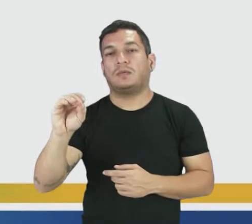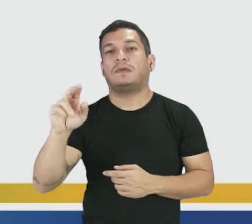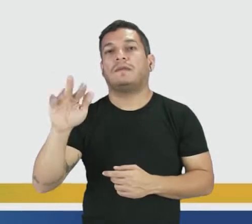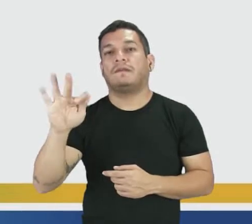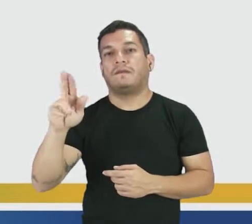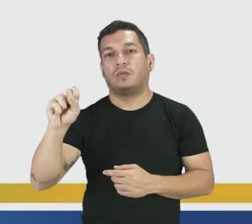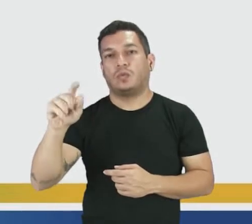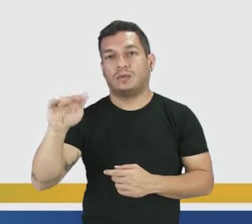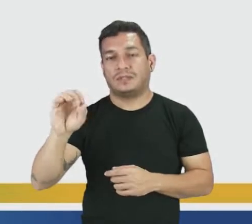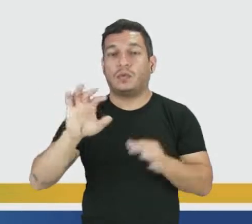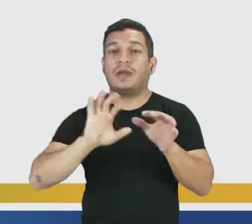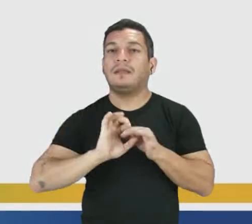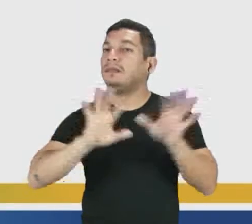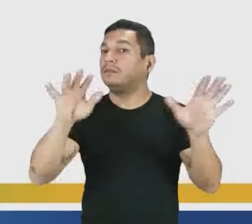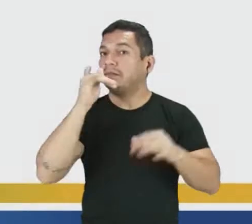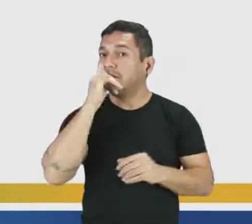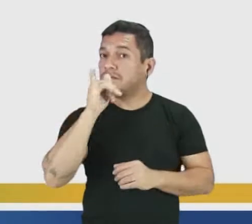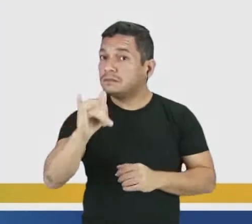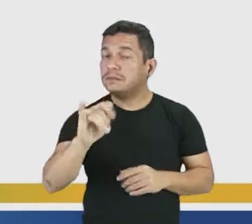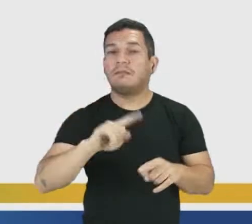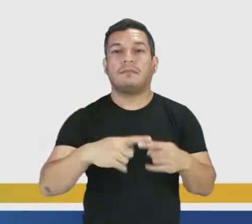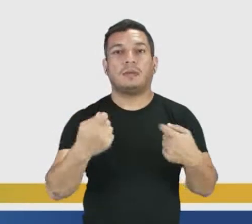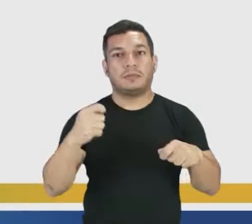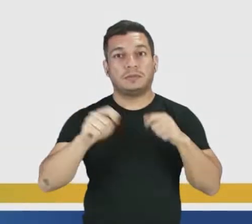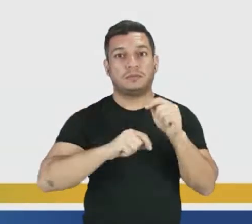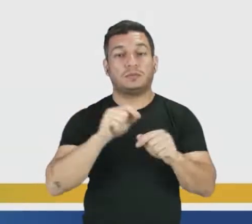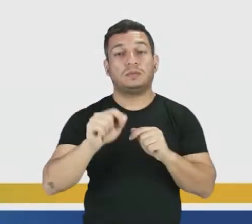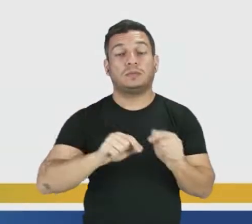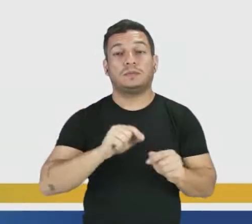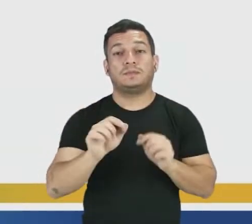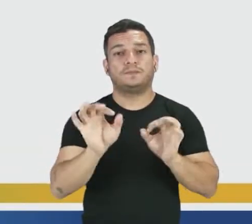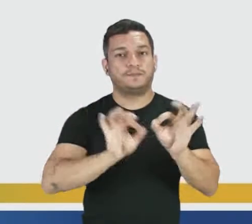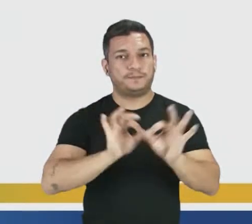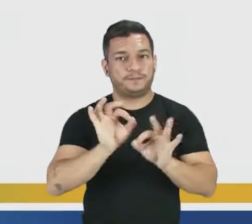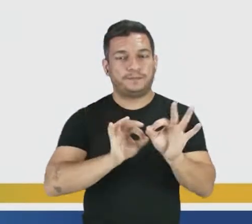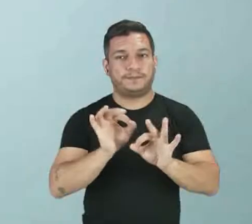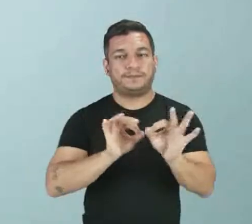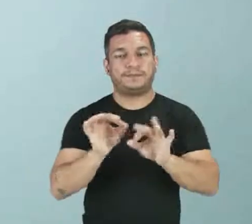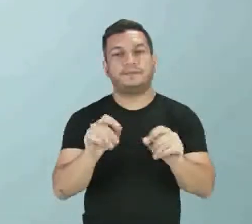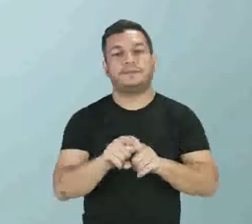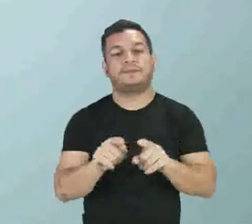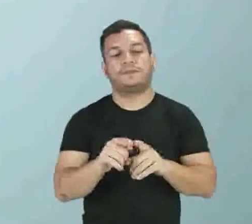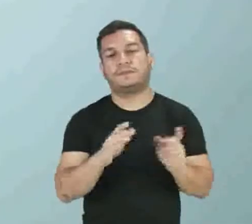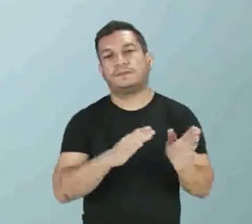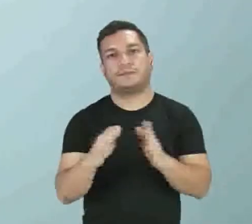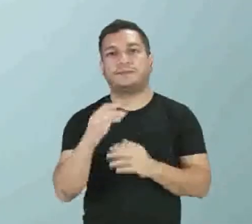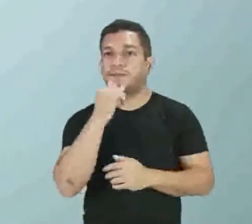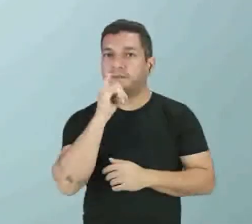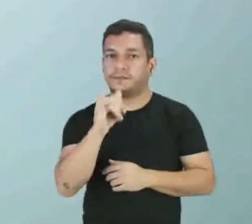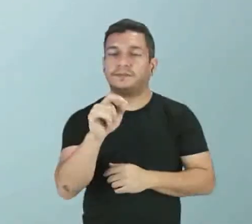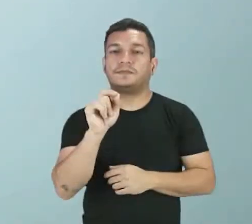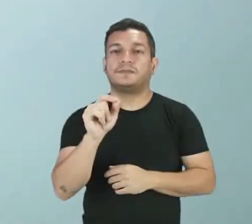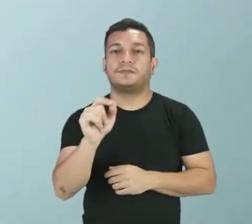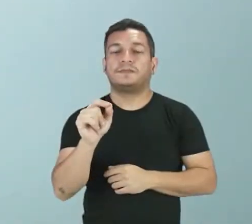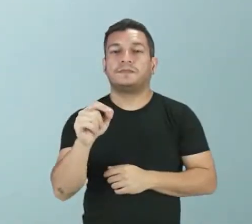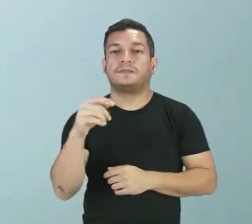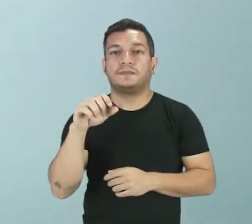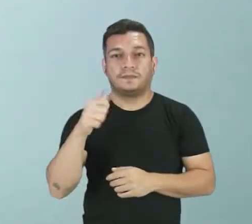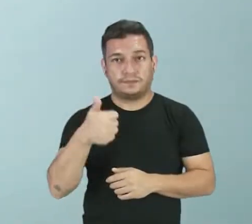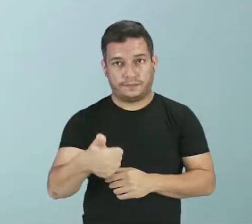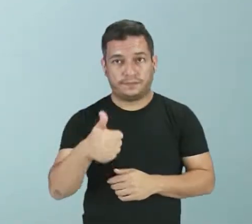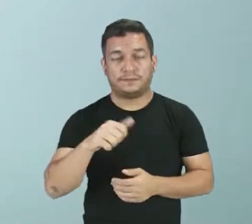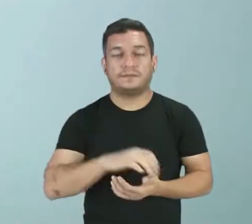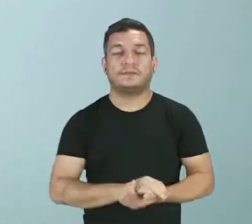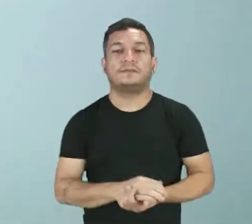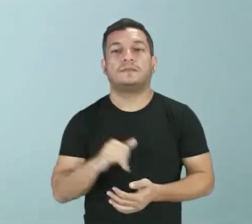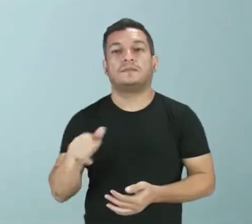isso, liberação de energia. Porém, isso precisa ser muito bem organizado e ordenado para que essa energia seja, de fato,